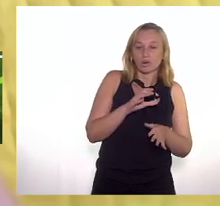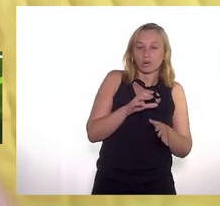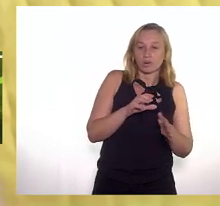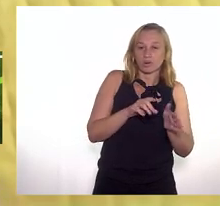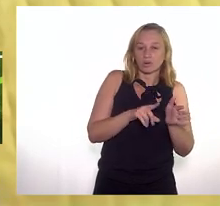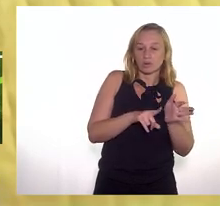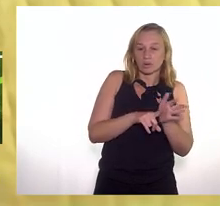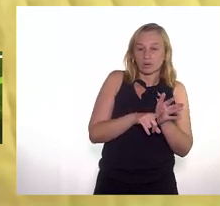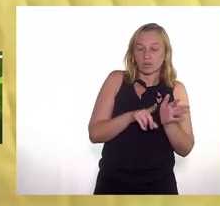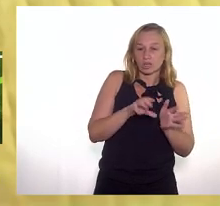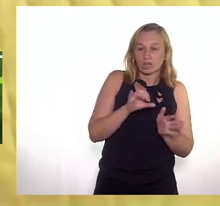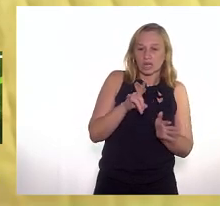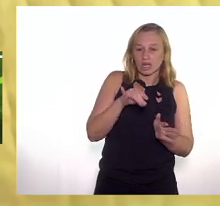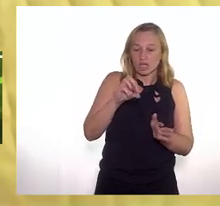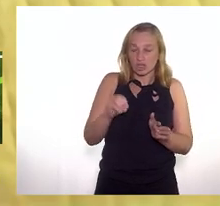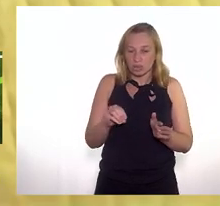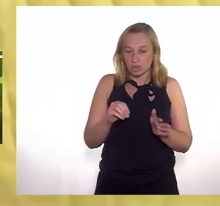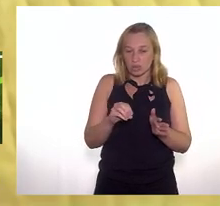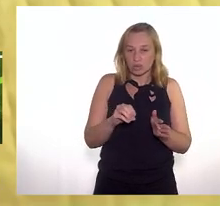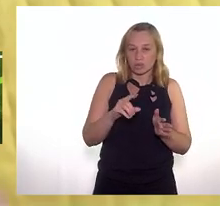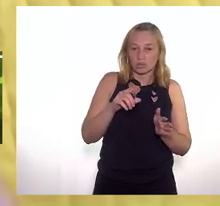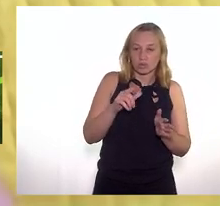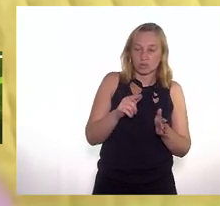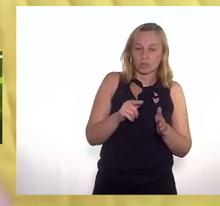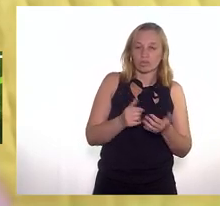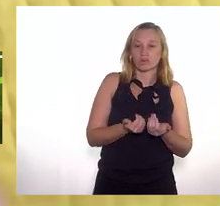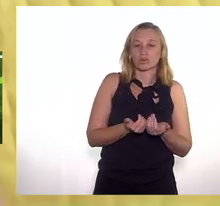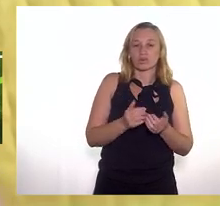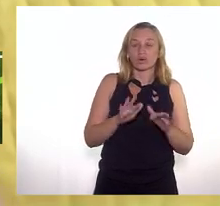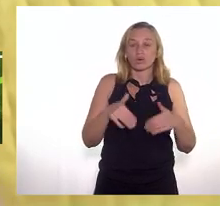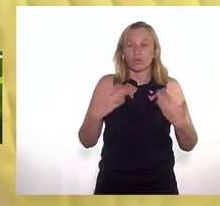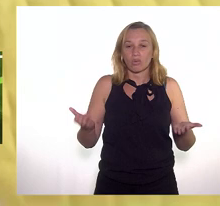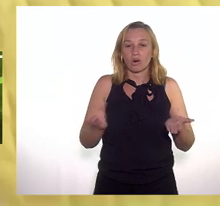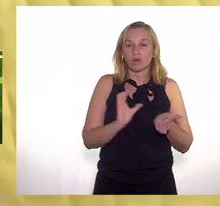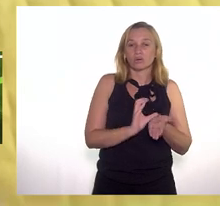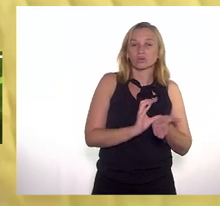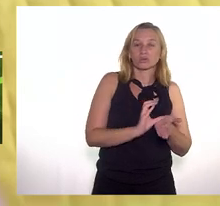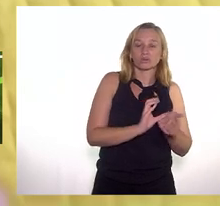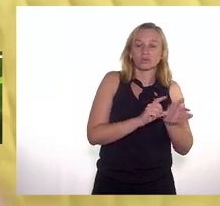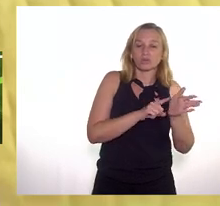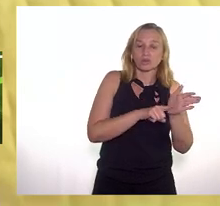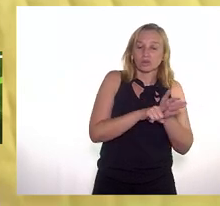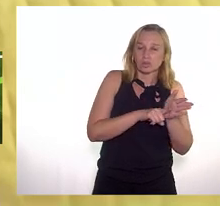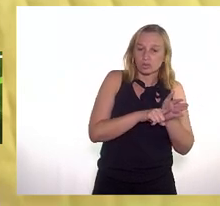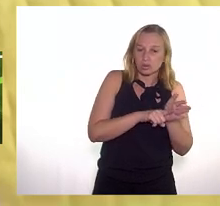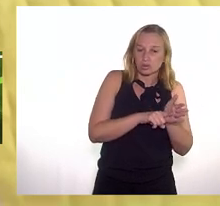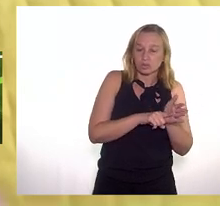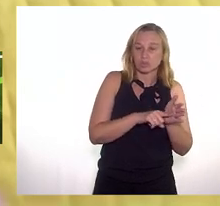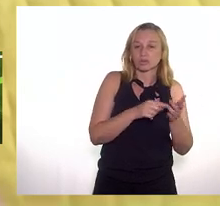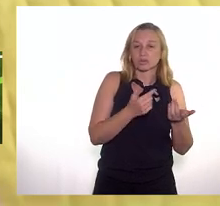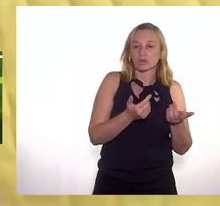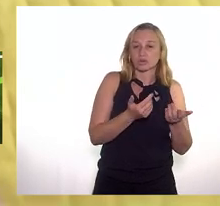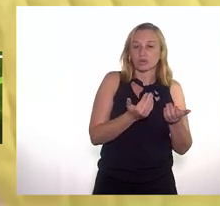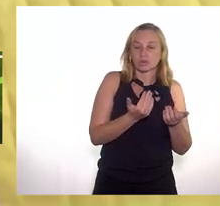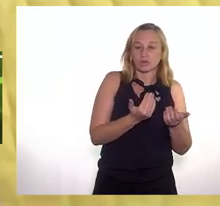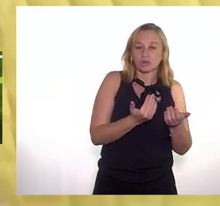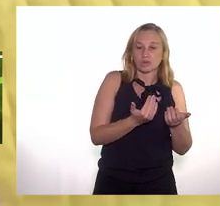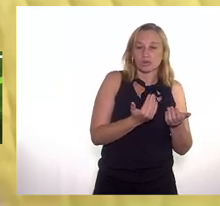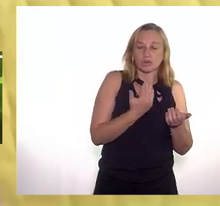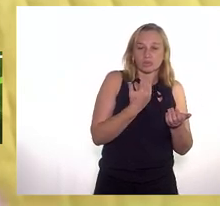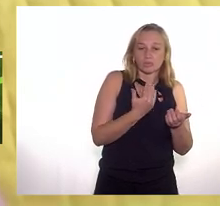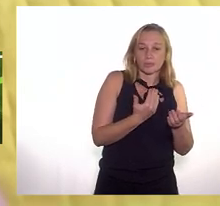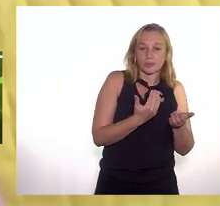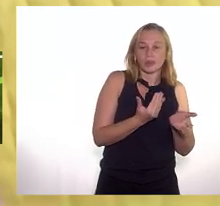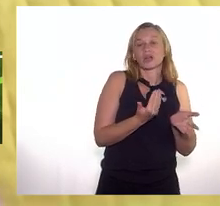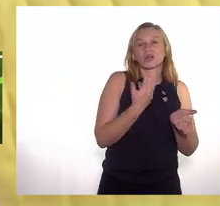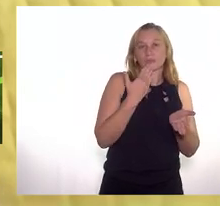quais os custos relacionados aos indivíduos, quais os recursos diagnósticos e terapêuticos envolvidos. Então, isso, com certeza, eu